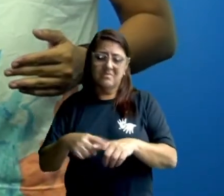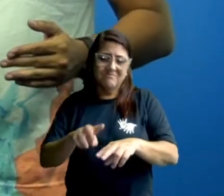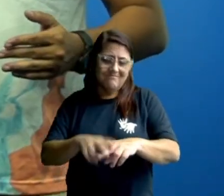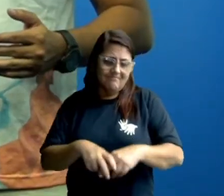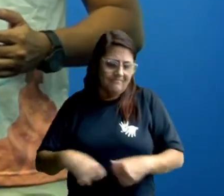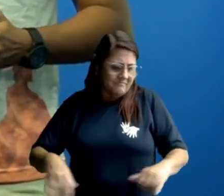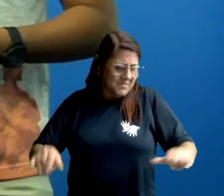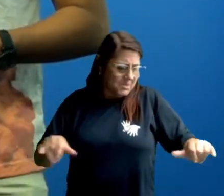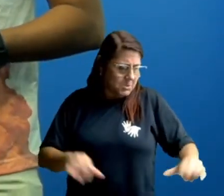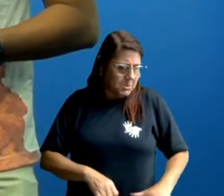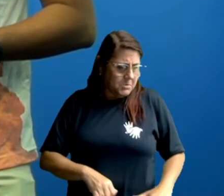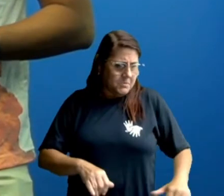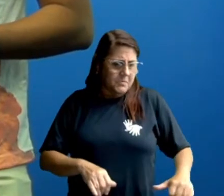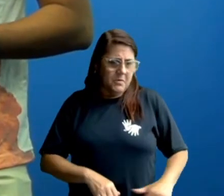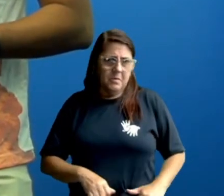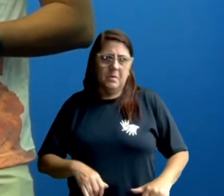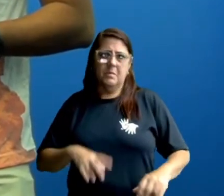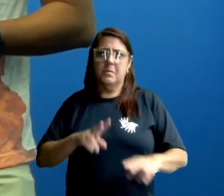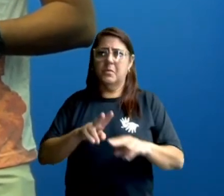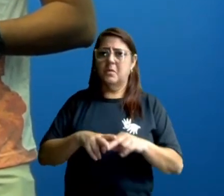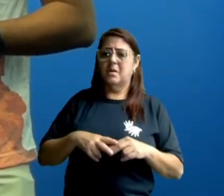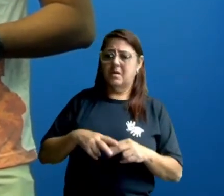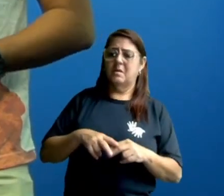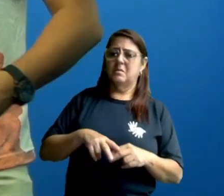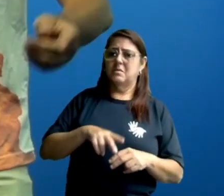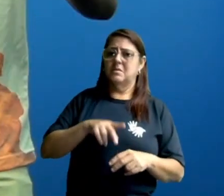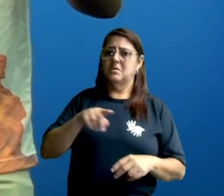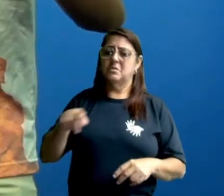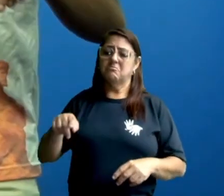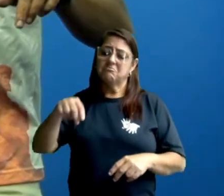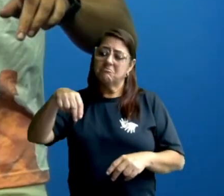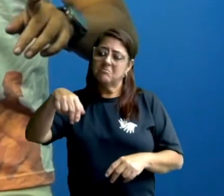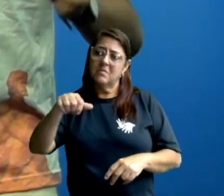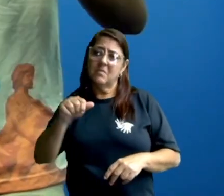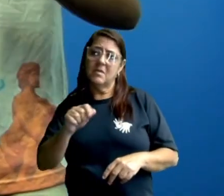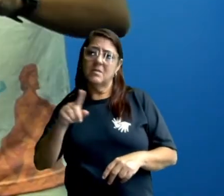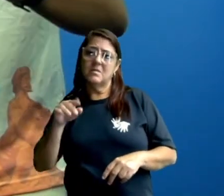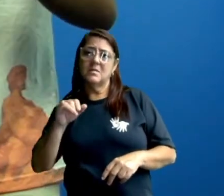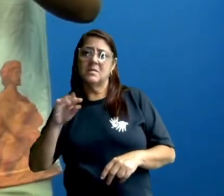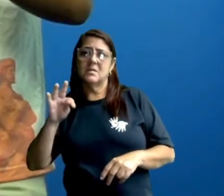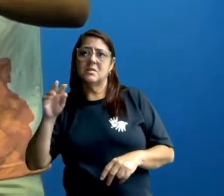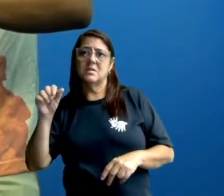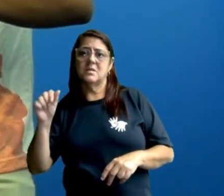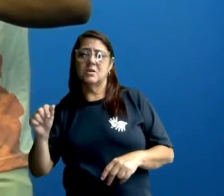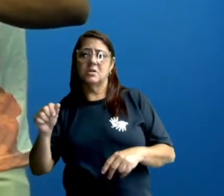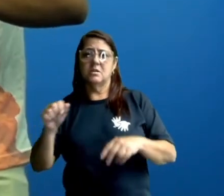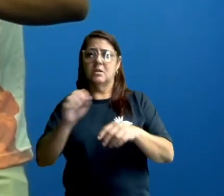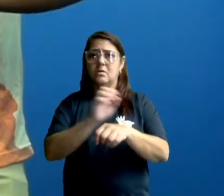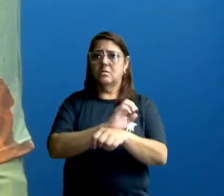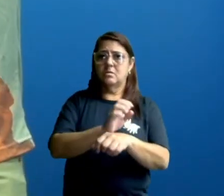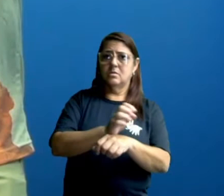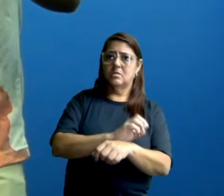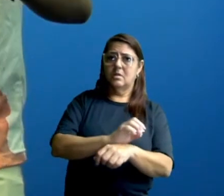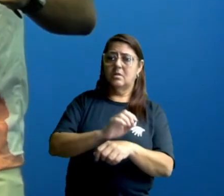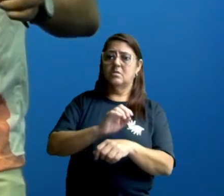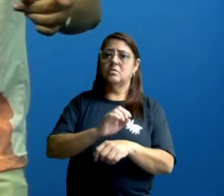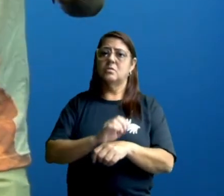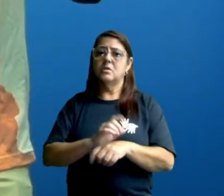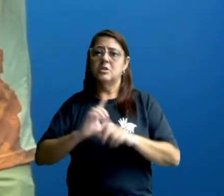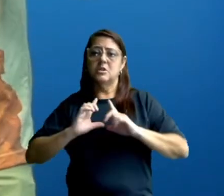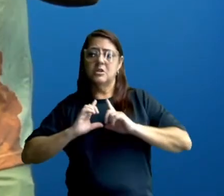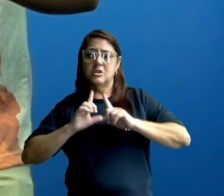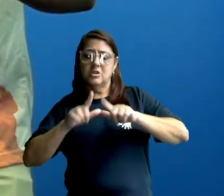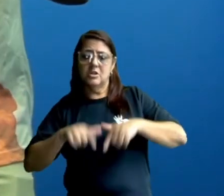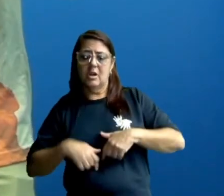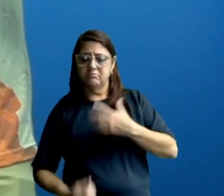eles passaram nas mãos dos nazistas. Então é criado o Estado de Israel. O Estado de Israel